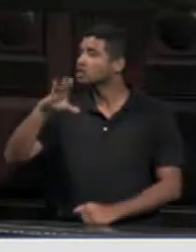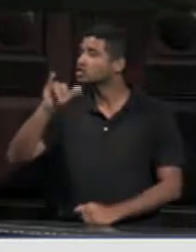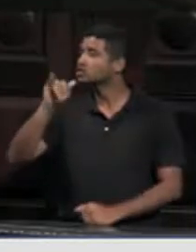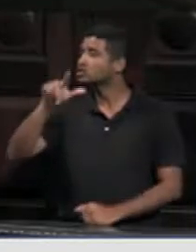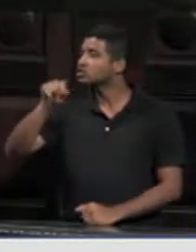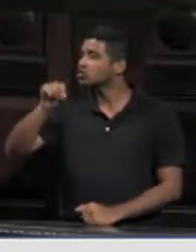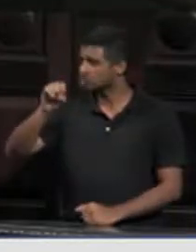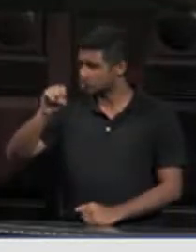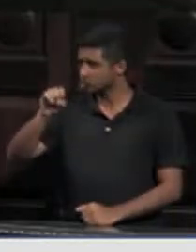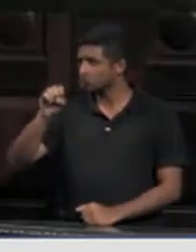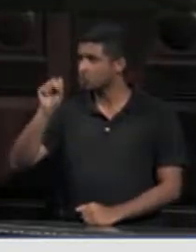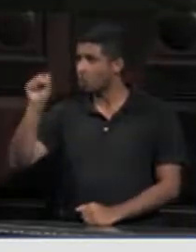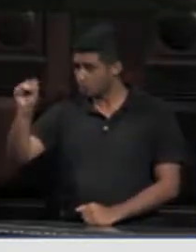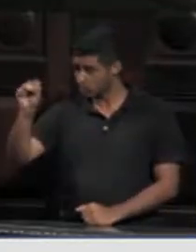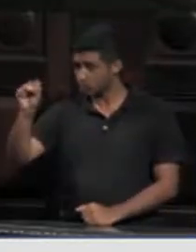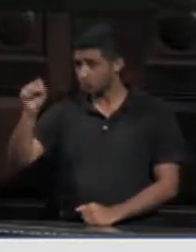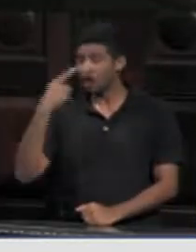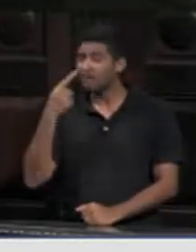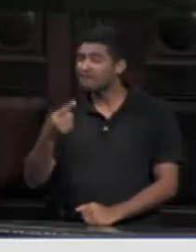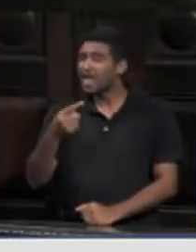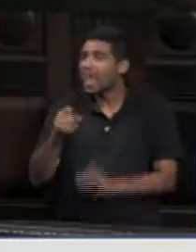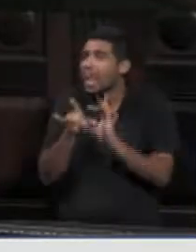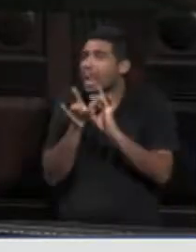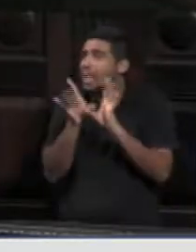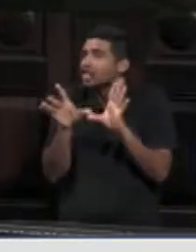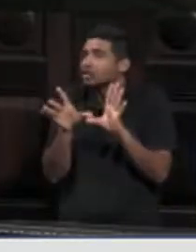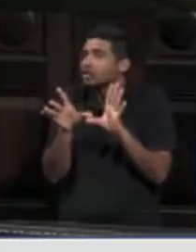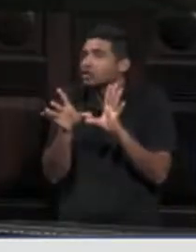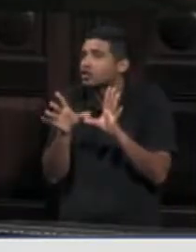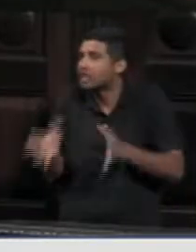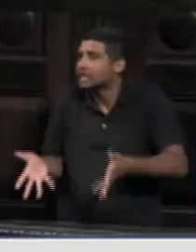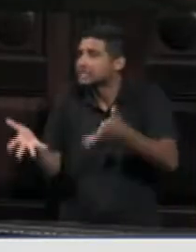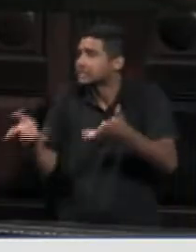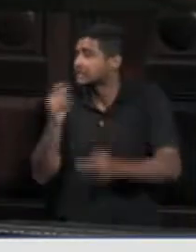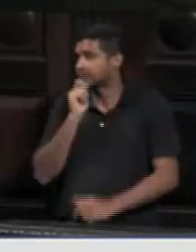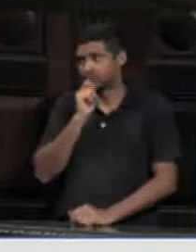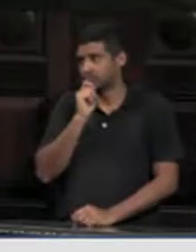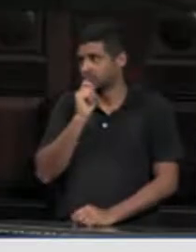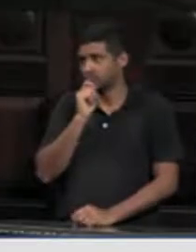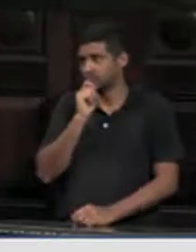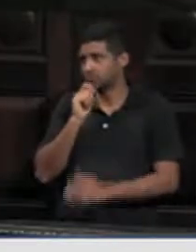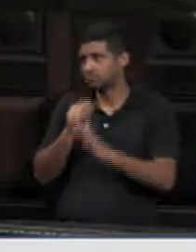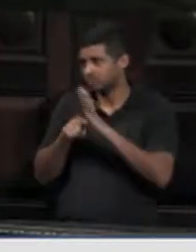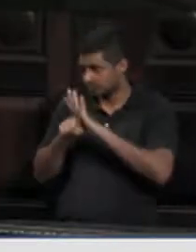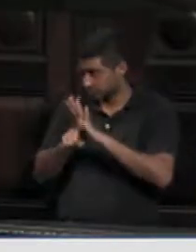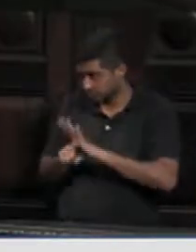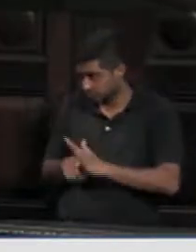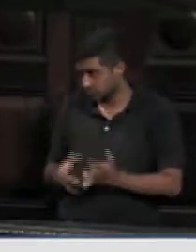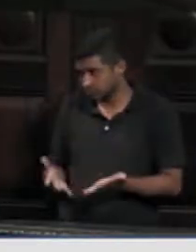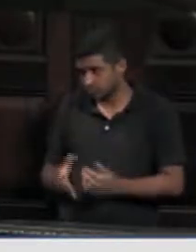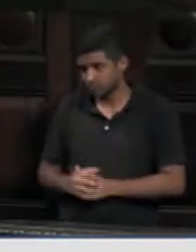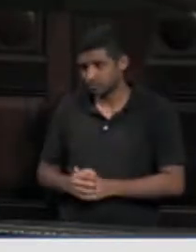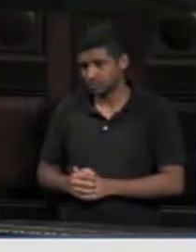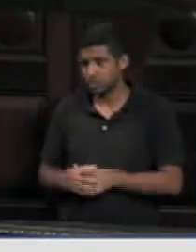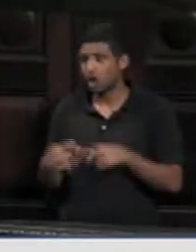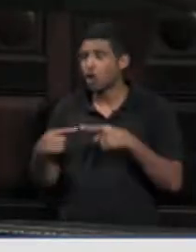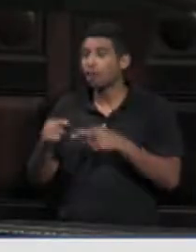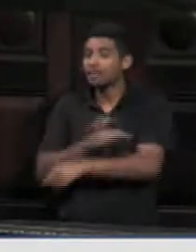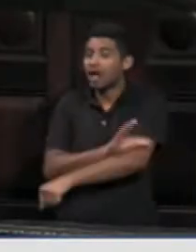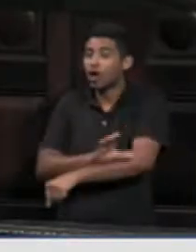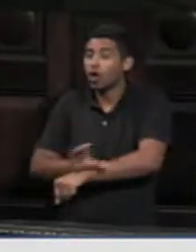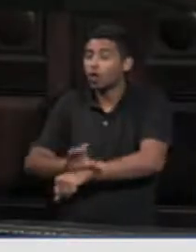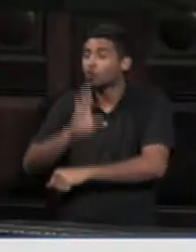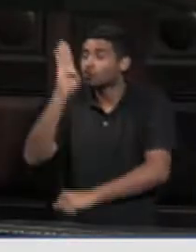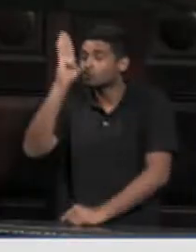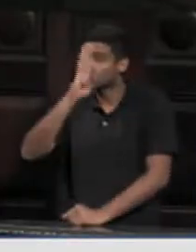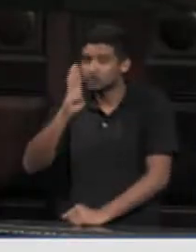escrito literatura. Se é incentivo fiscal para a cultura brasileira,